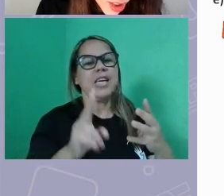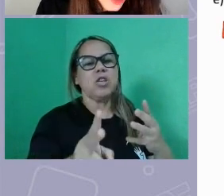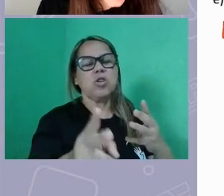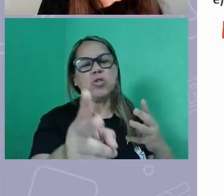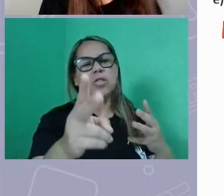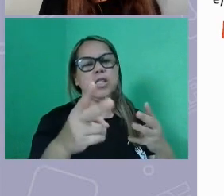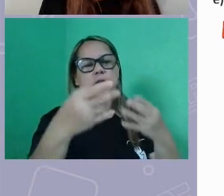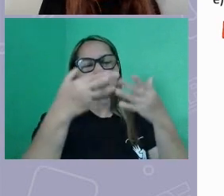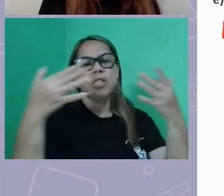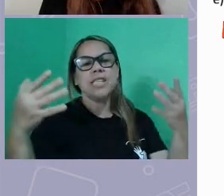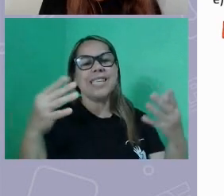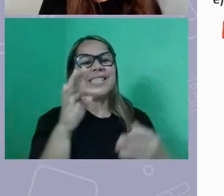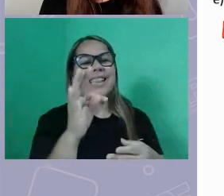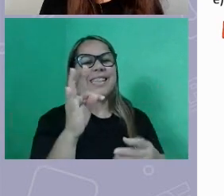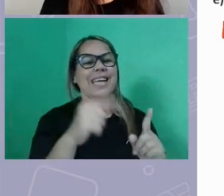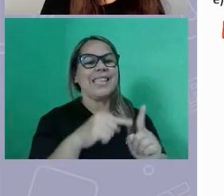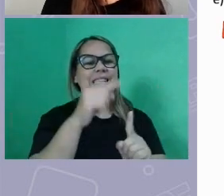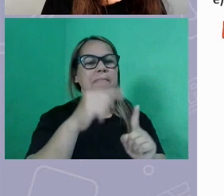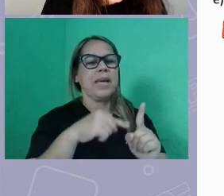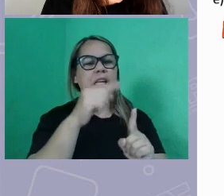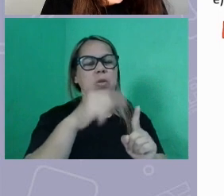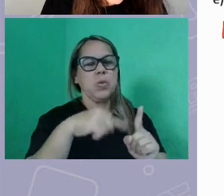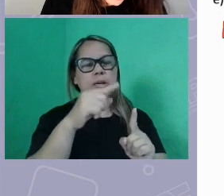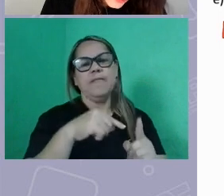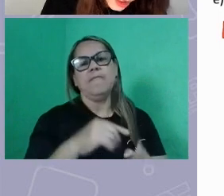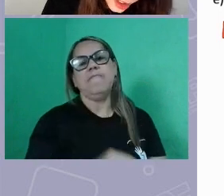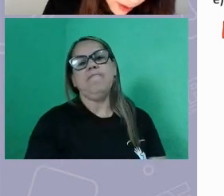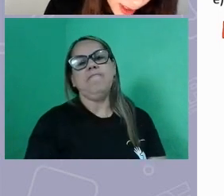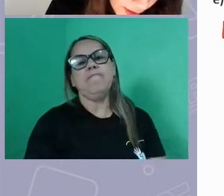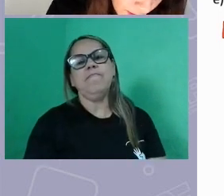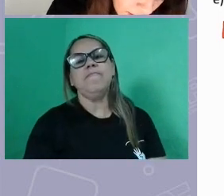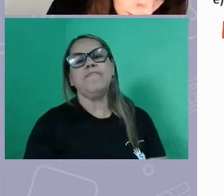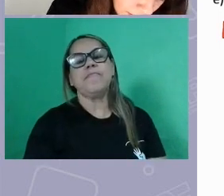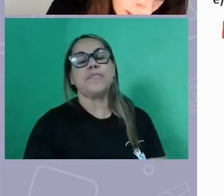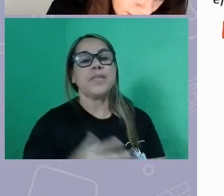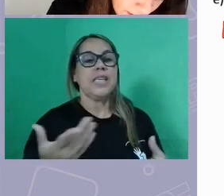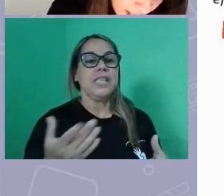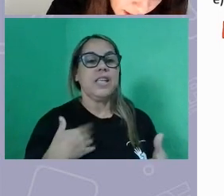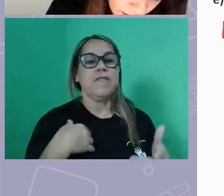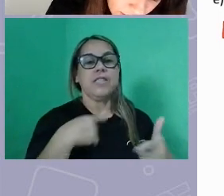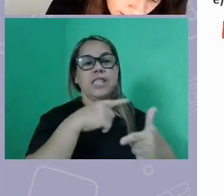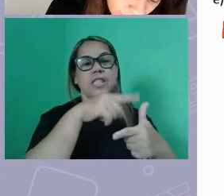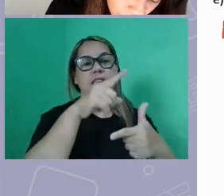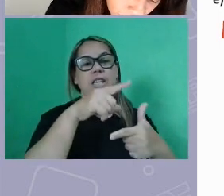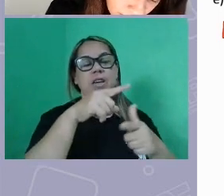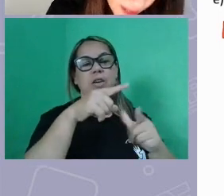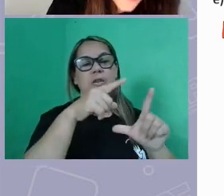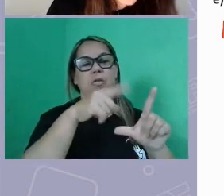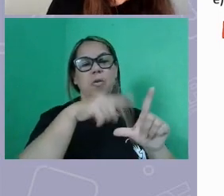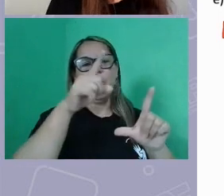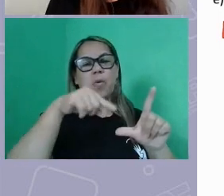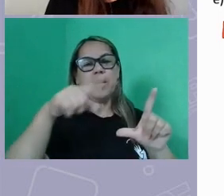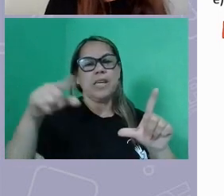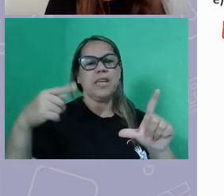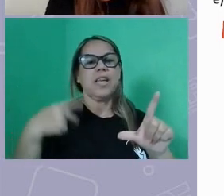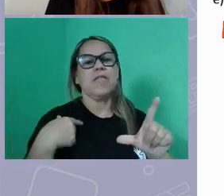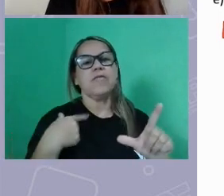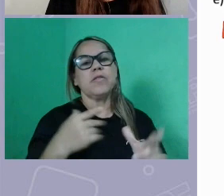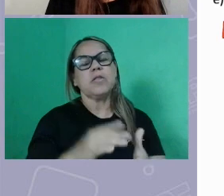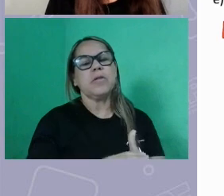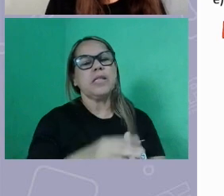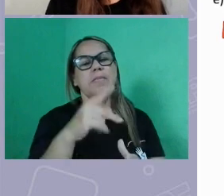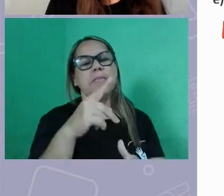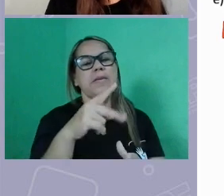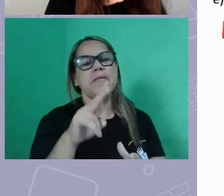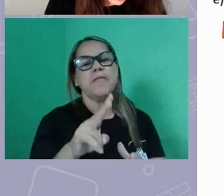gases T é temperatura então você tem o gráfico de PV versus T ok que é uma